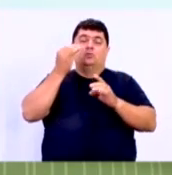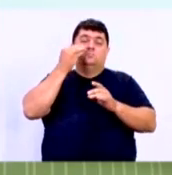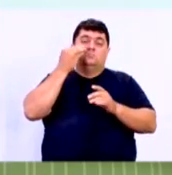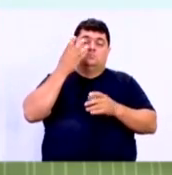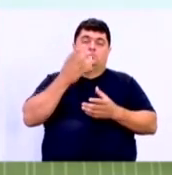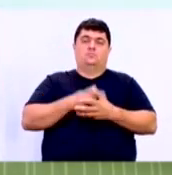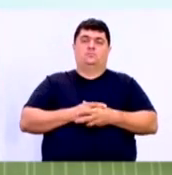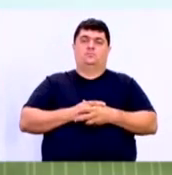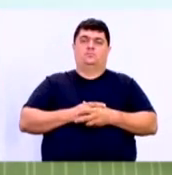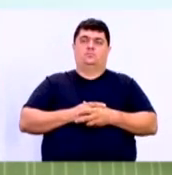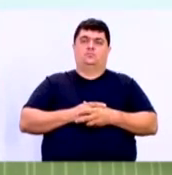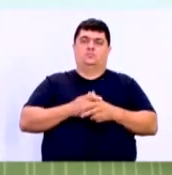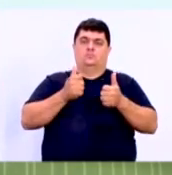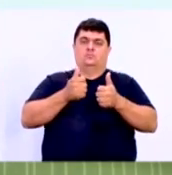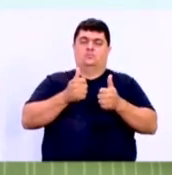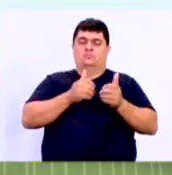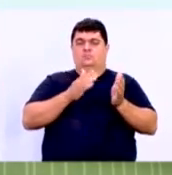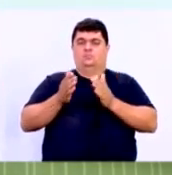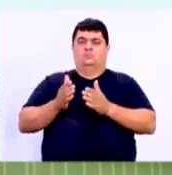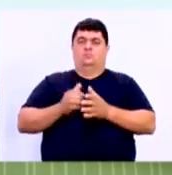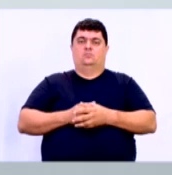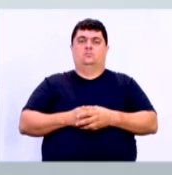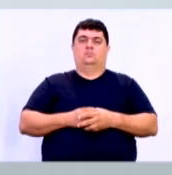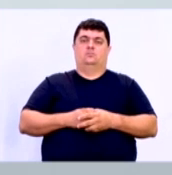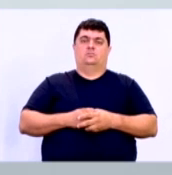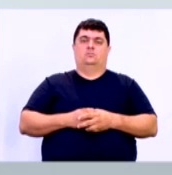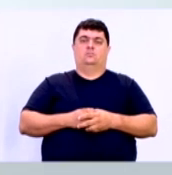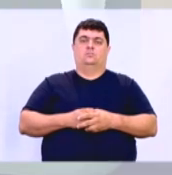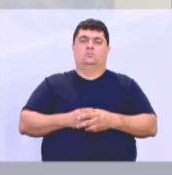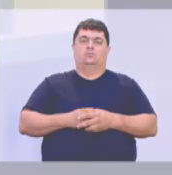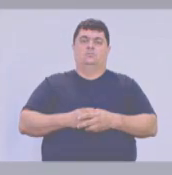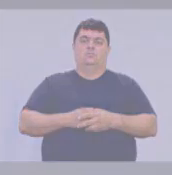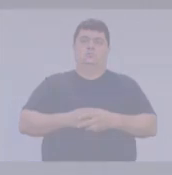fazer mesmo. Vamos lá, pessoal.